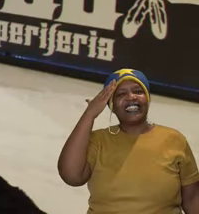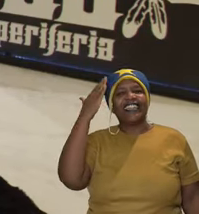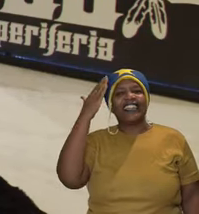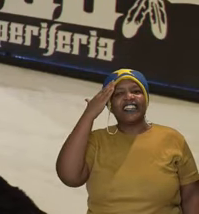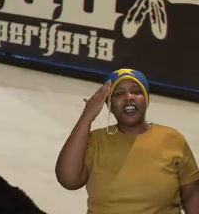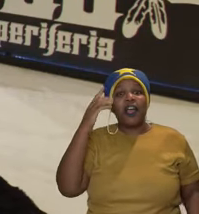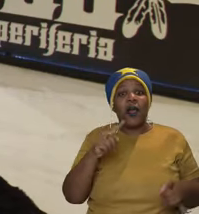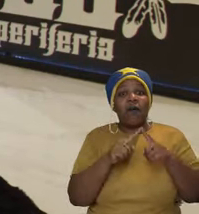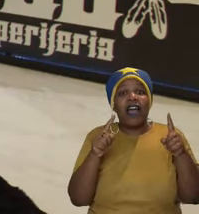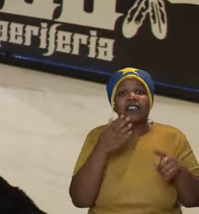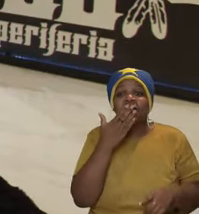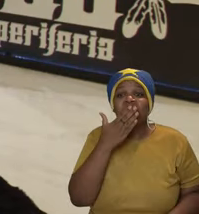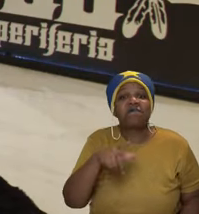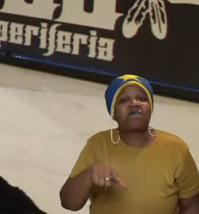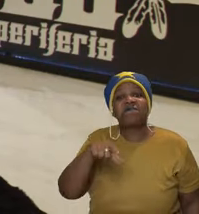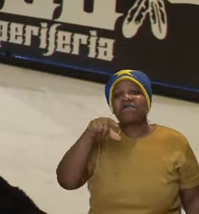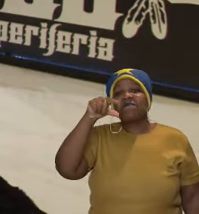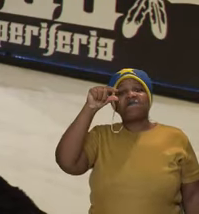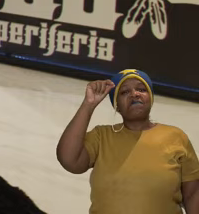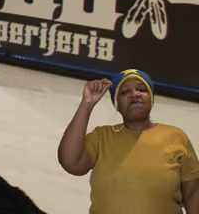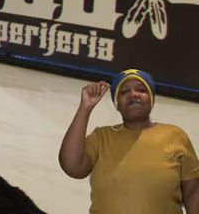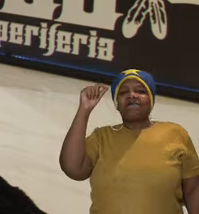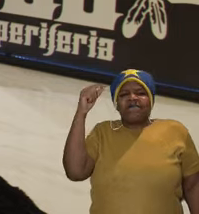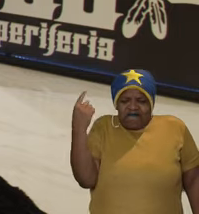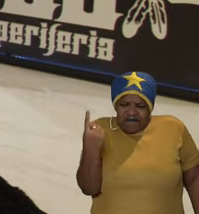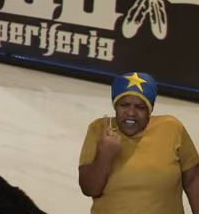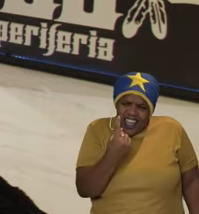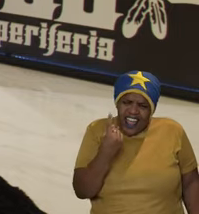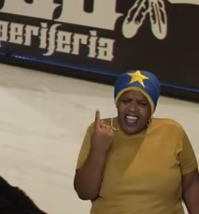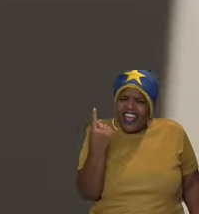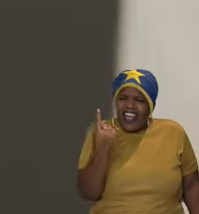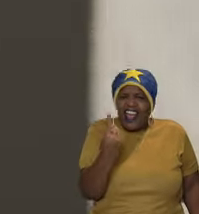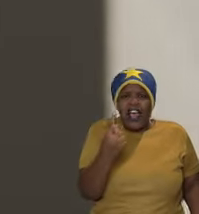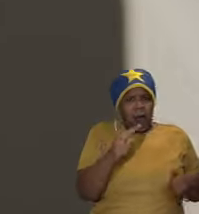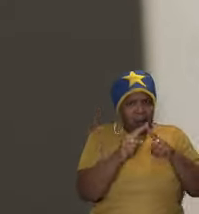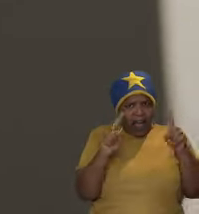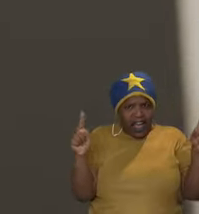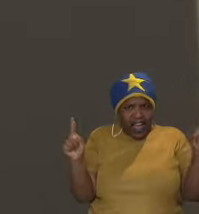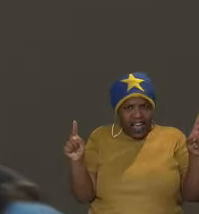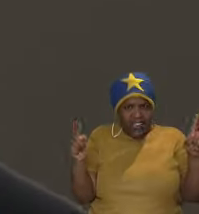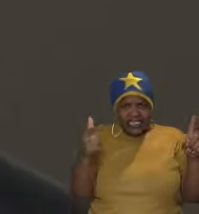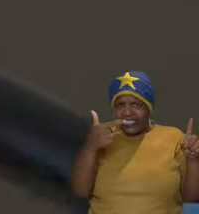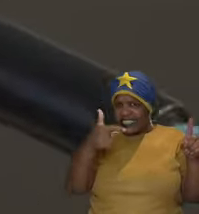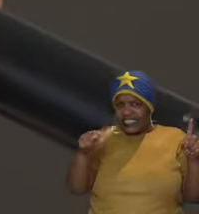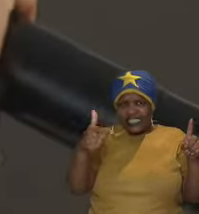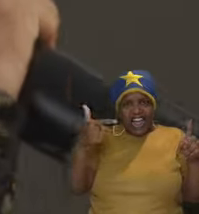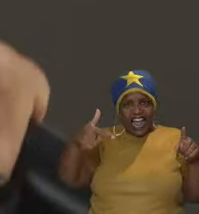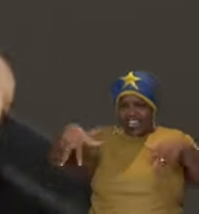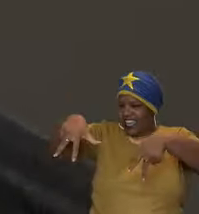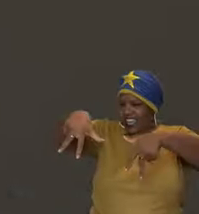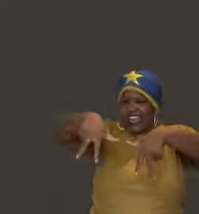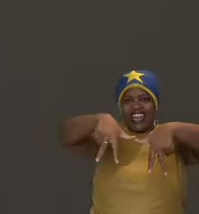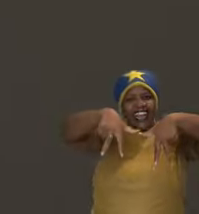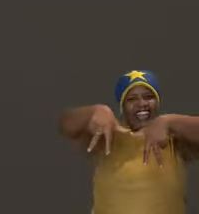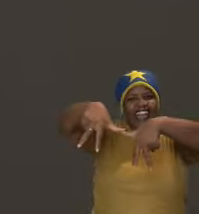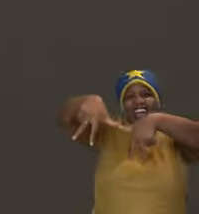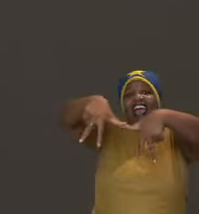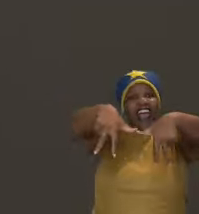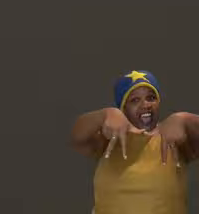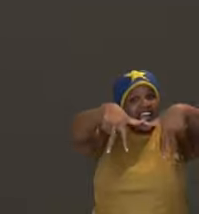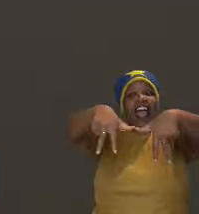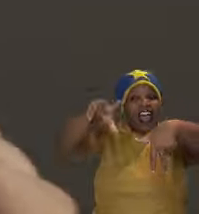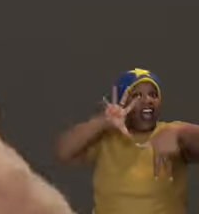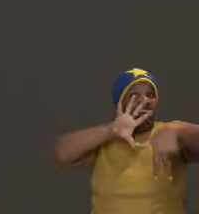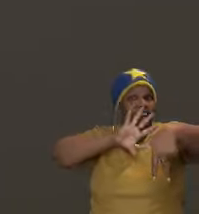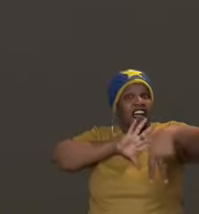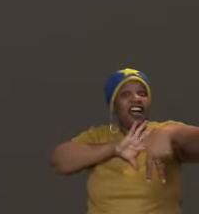E prefere ficar só, mas não sem ninguém. Disse que o